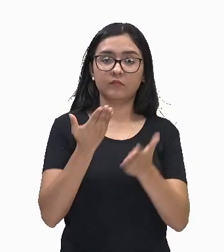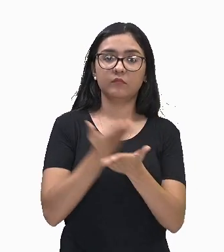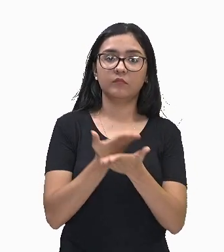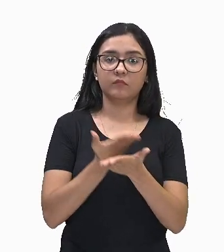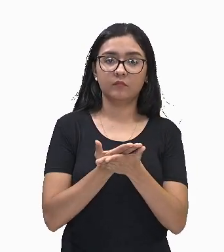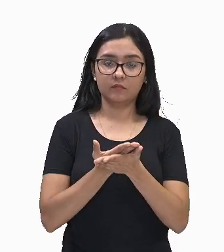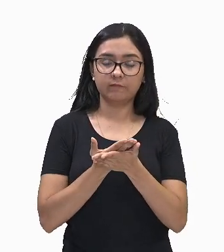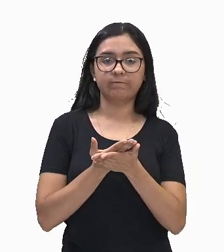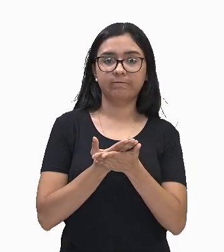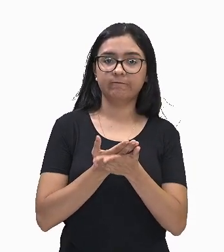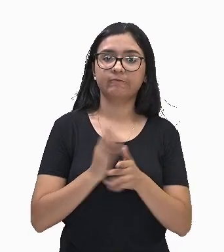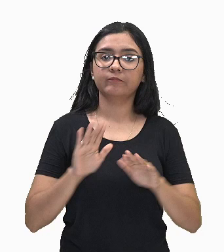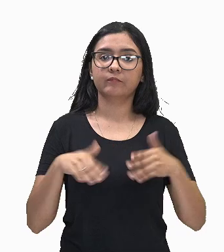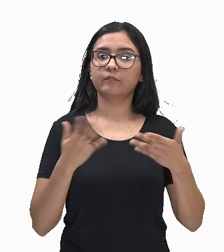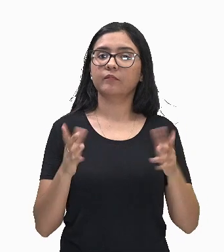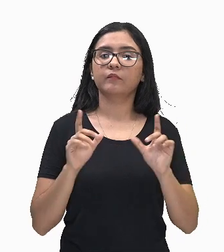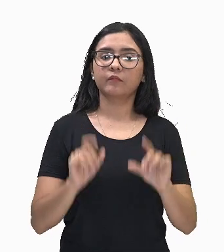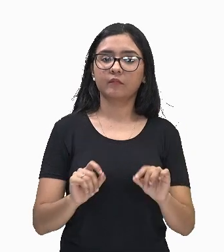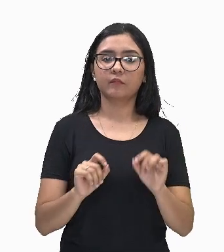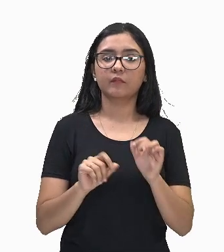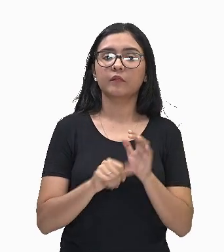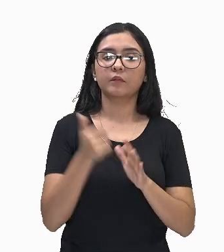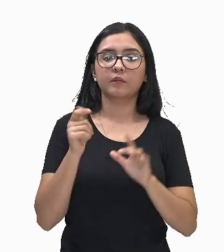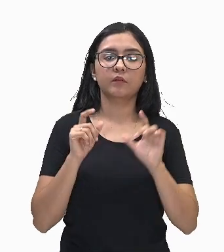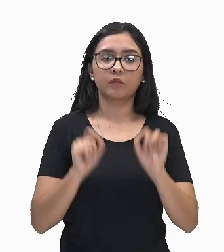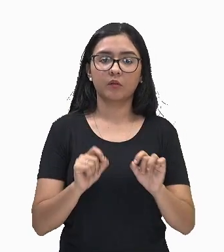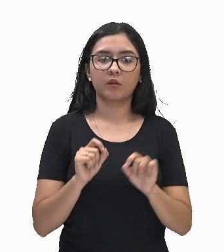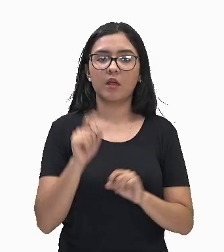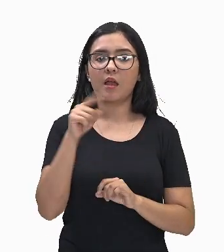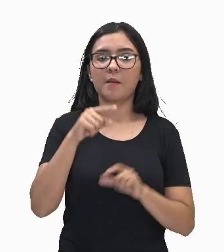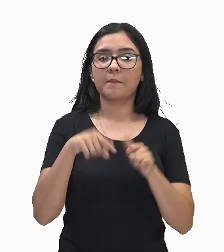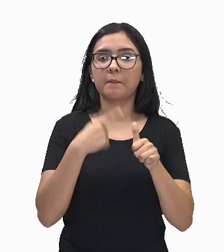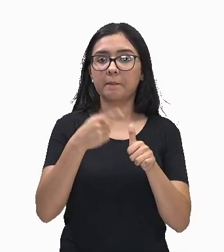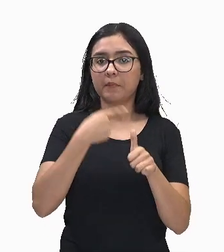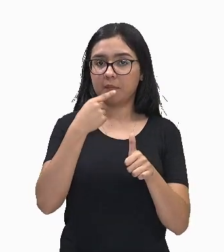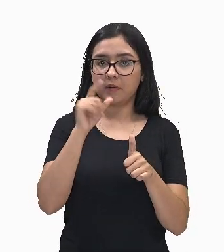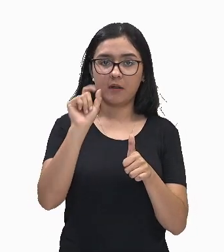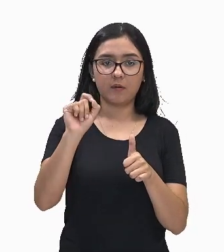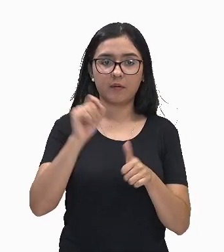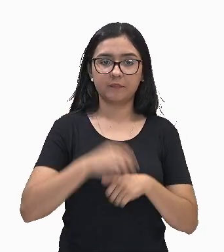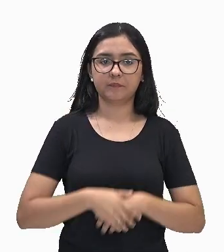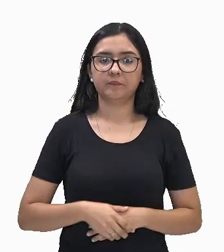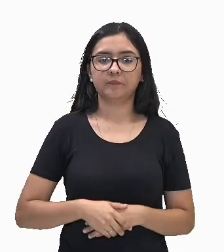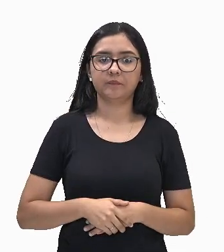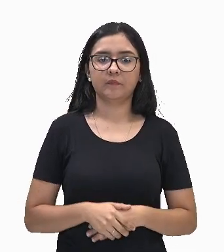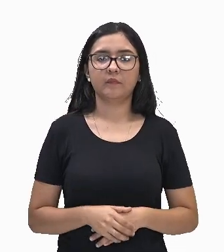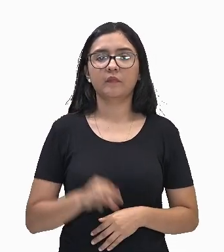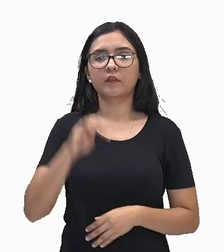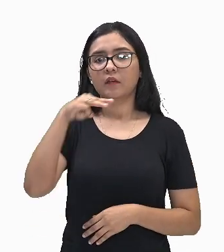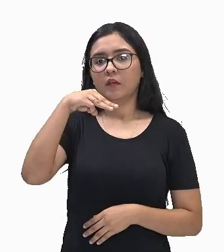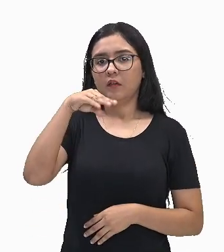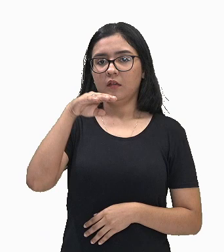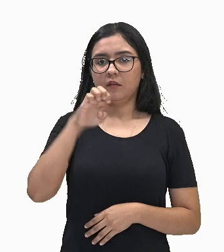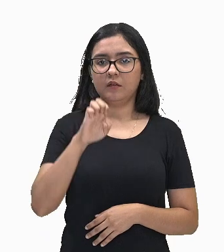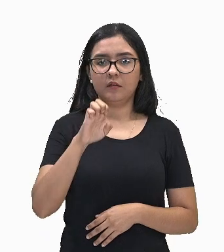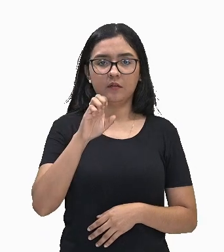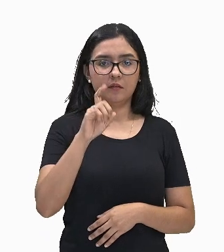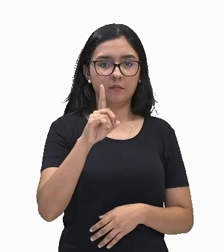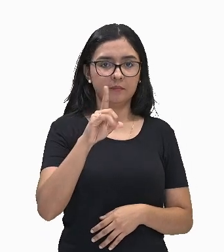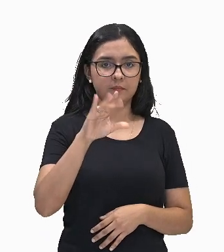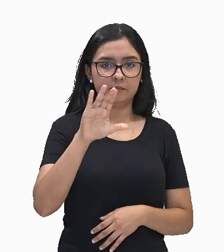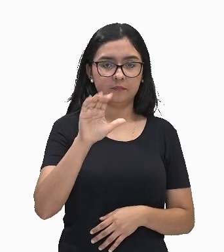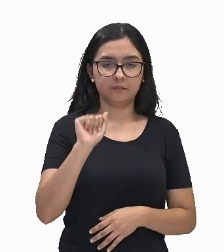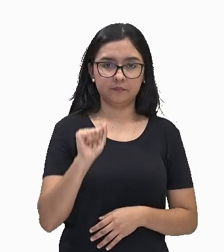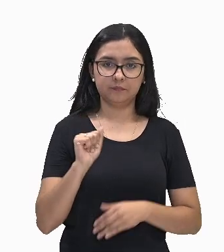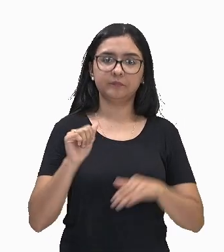então a nossa primeira medida né de tendência Central é a média então o